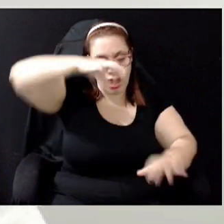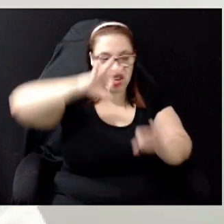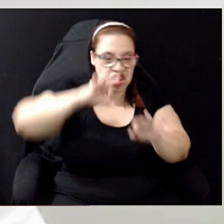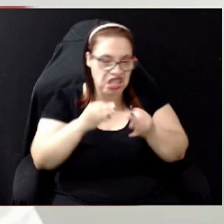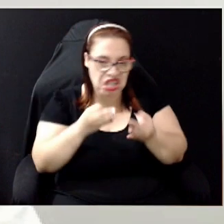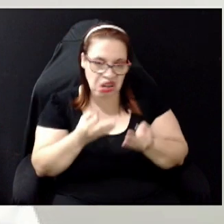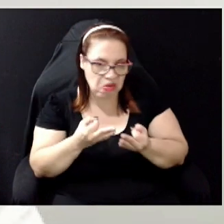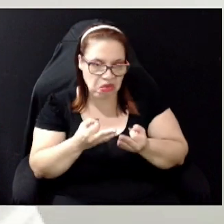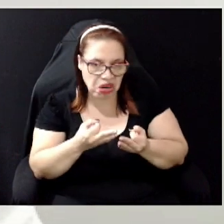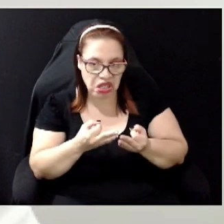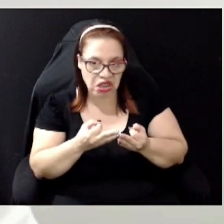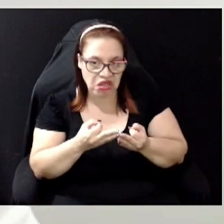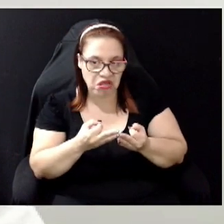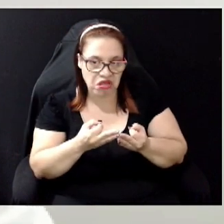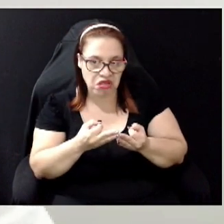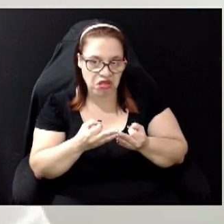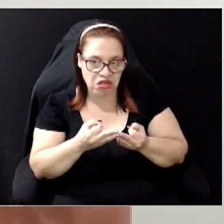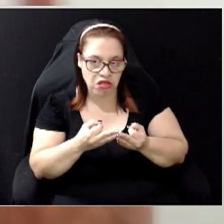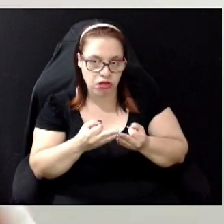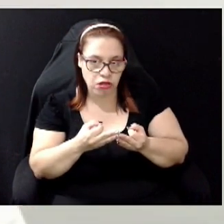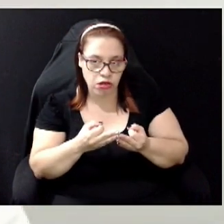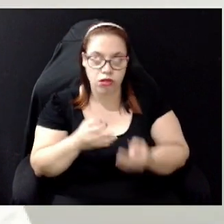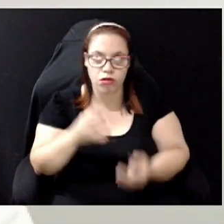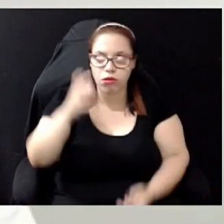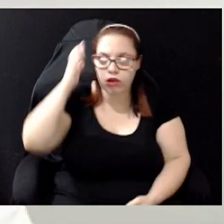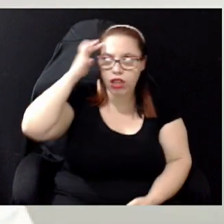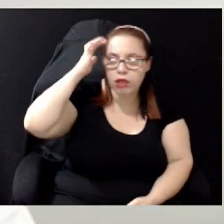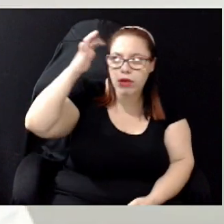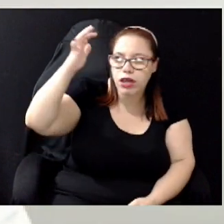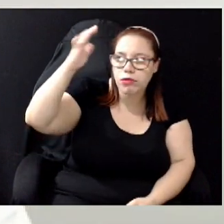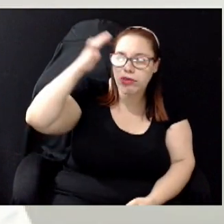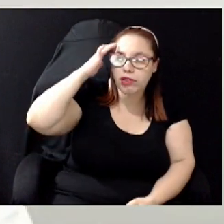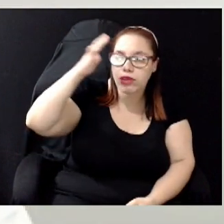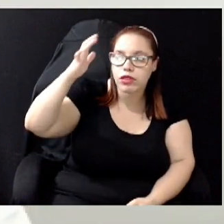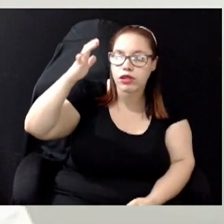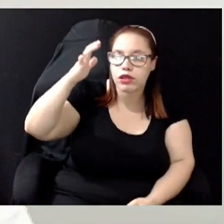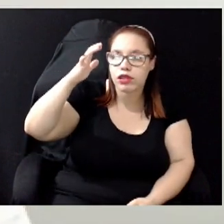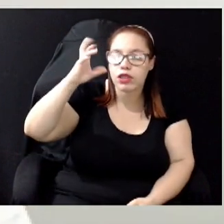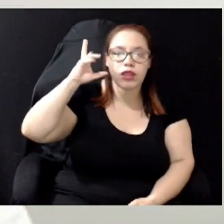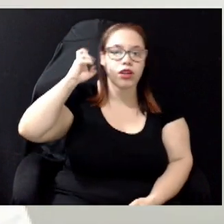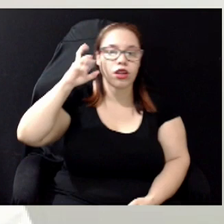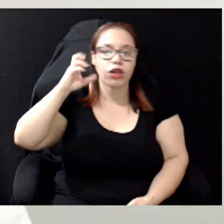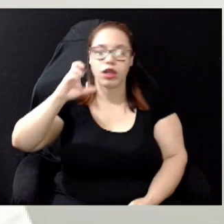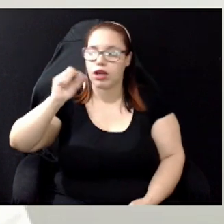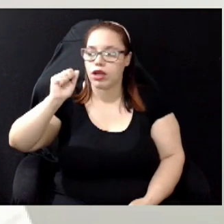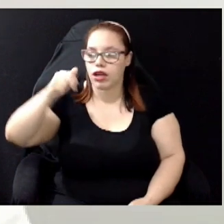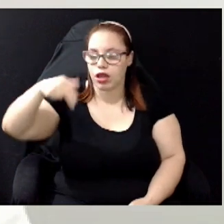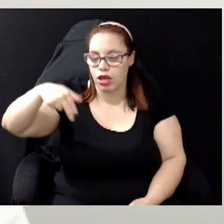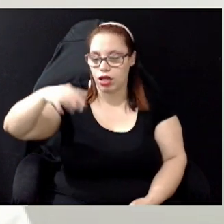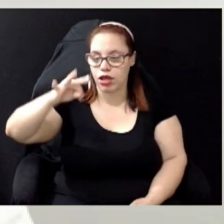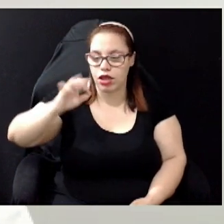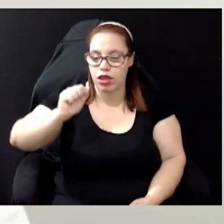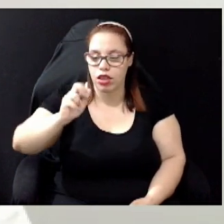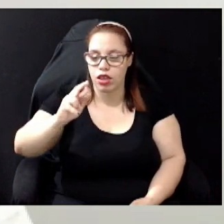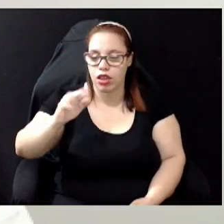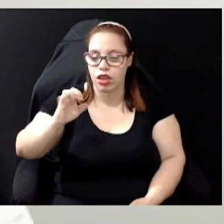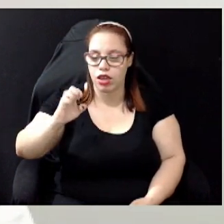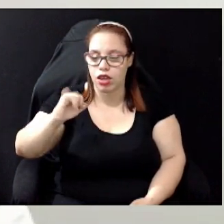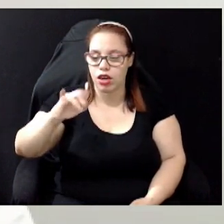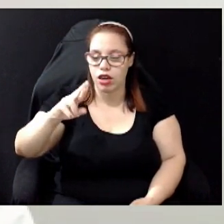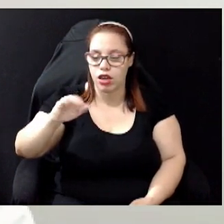trabalho simples, mas não é tão simples. Para vocês terem uma ideia, muito se ouviu falar do sistema Cantareira, né? O